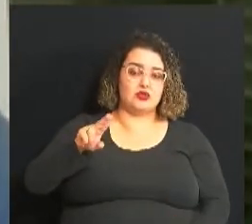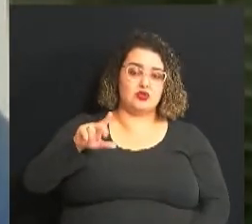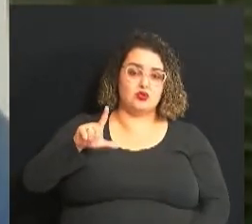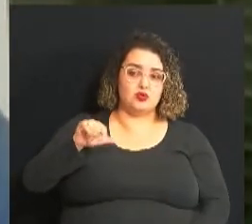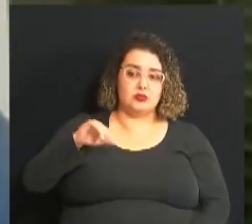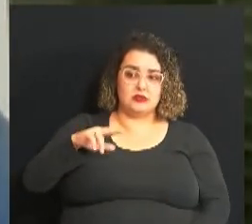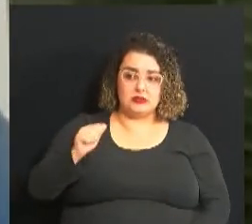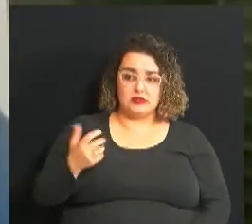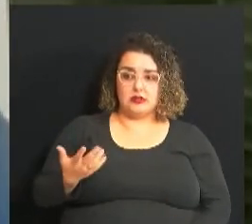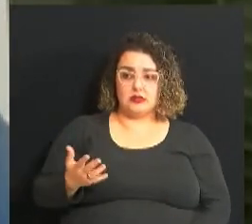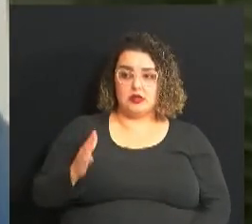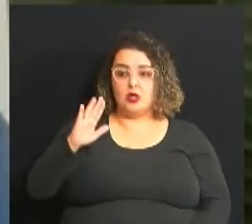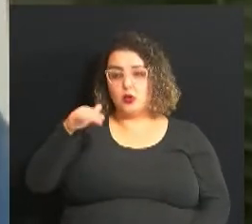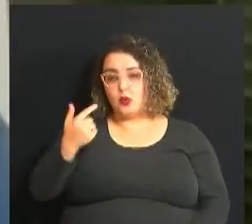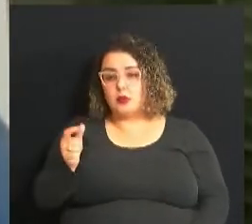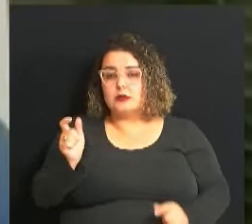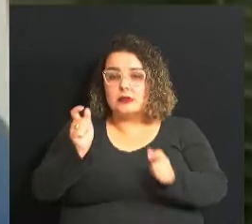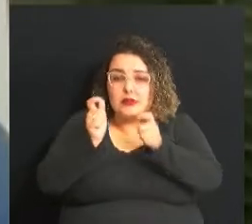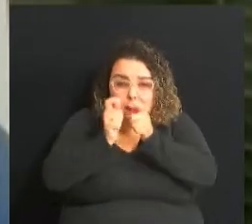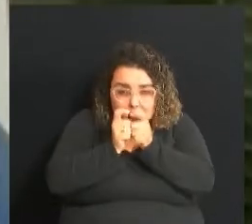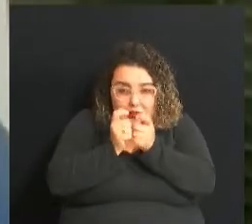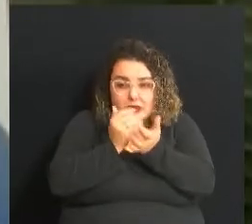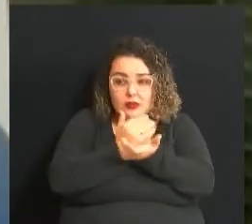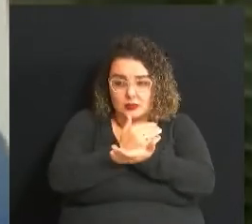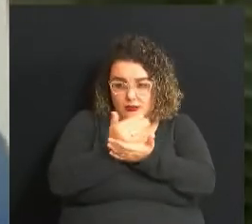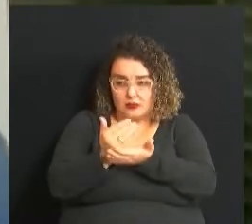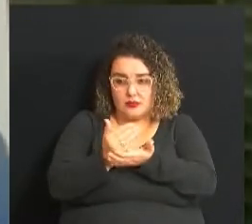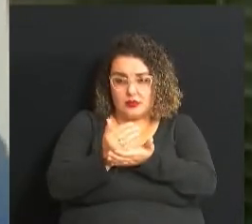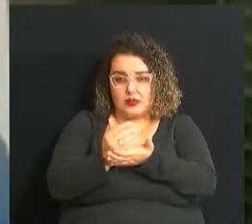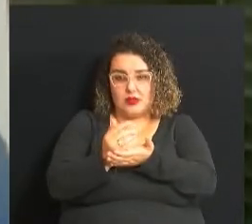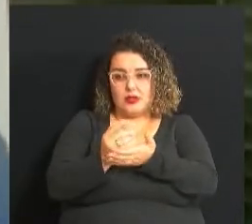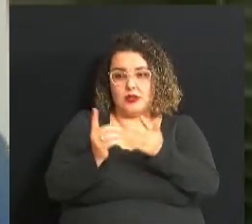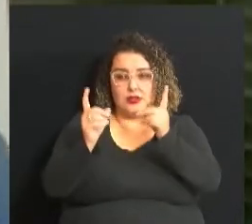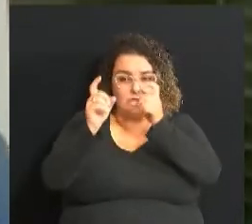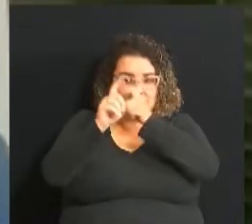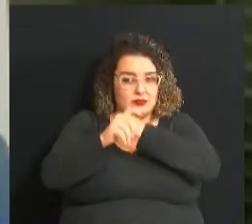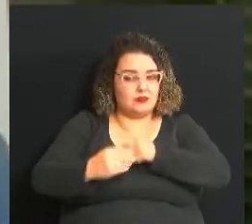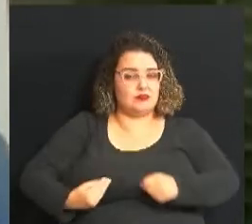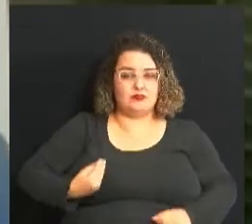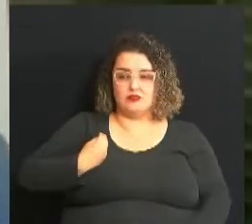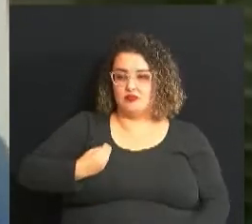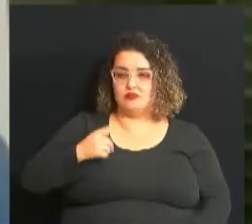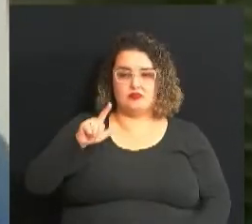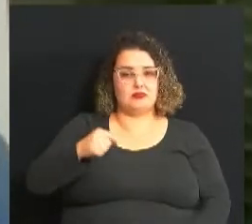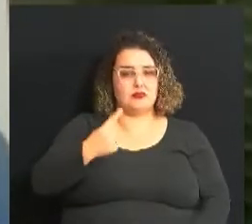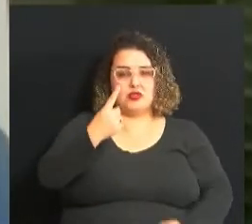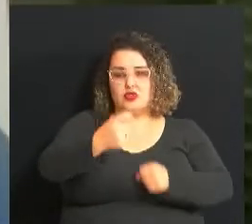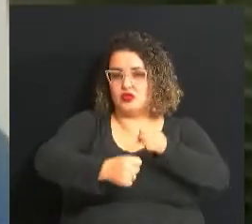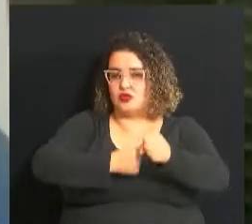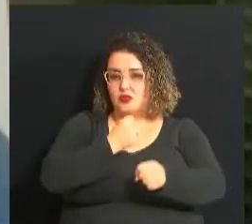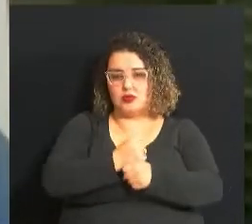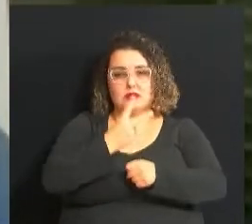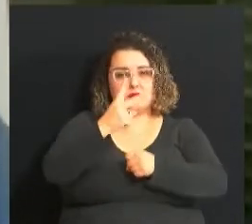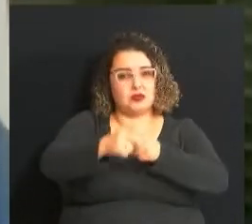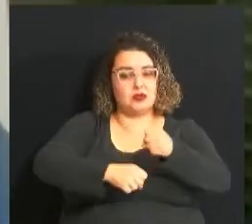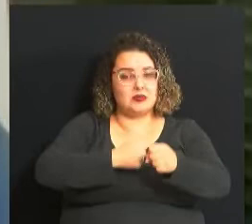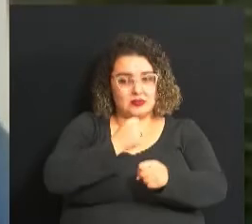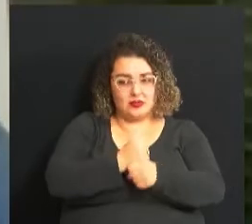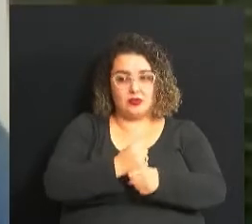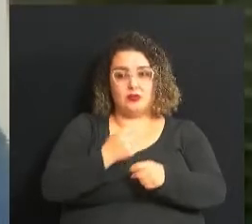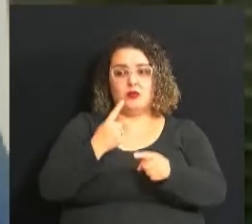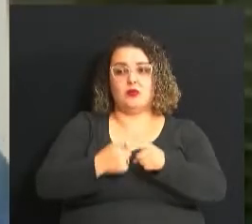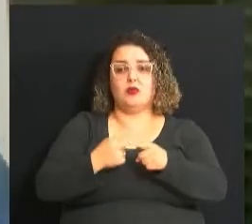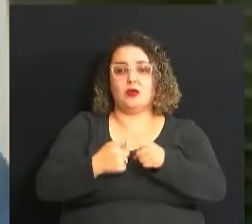quando ele é muito pequeno inicial, é raro o indivíduo sobreviver depois de 1 ano, 2 anos, que é um câncer muito